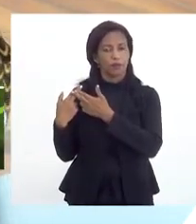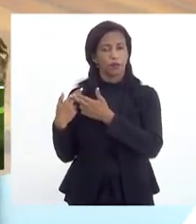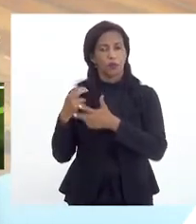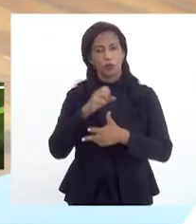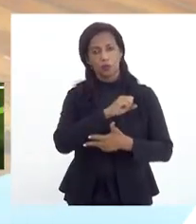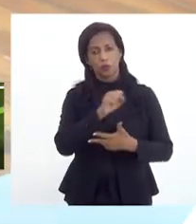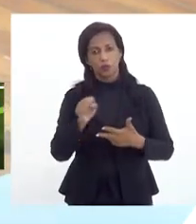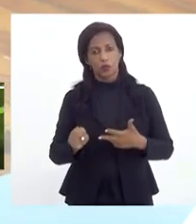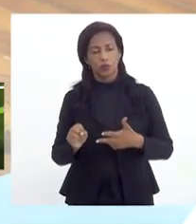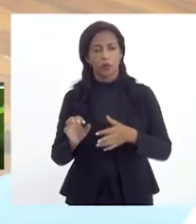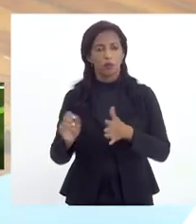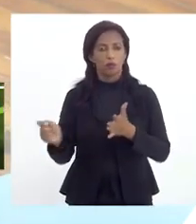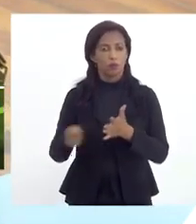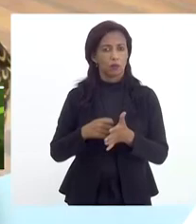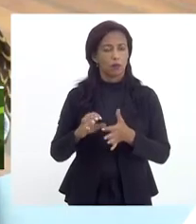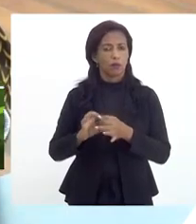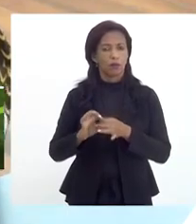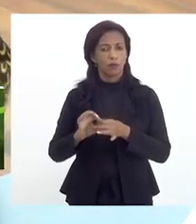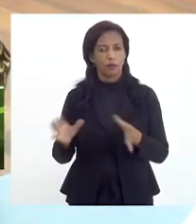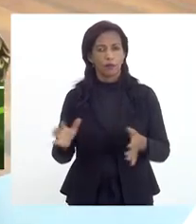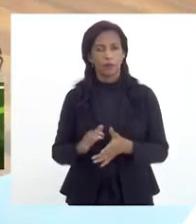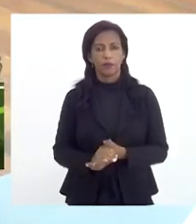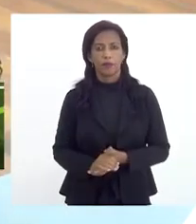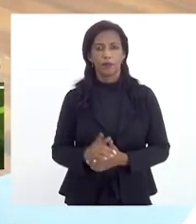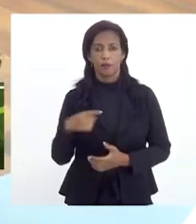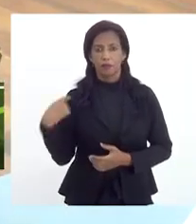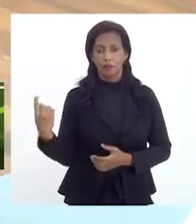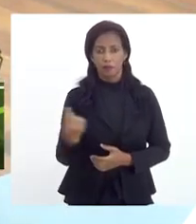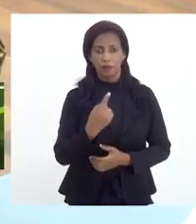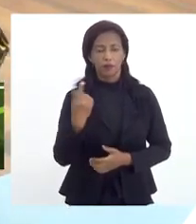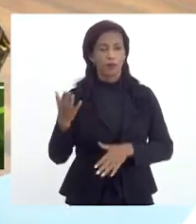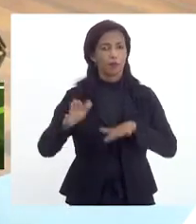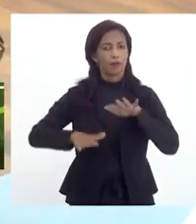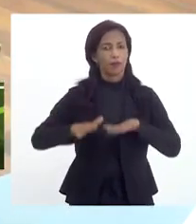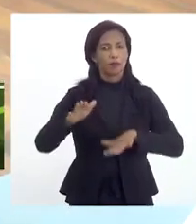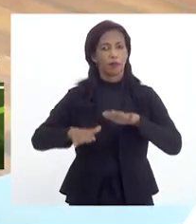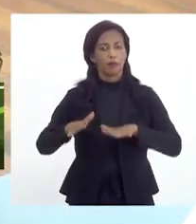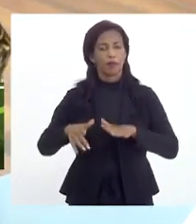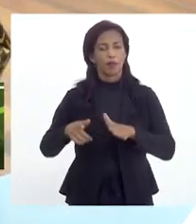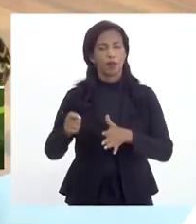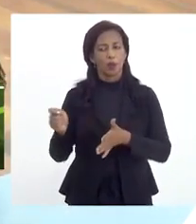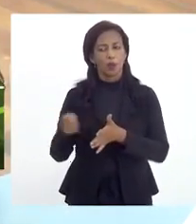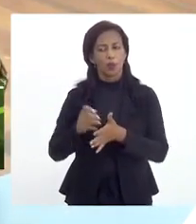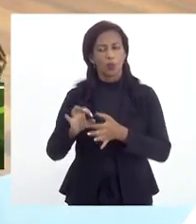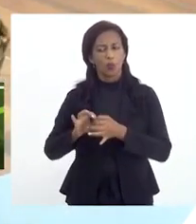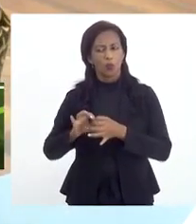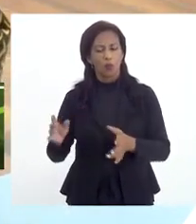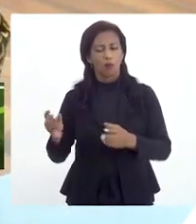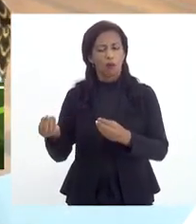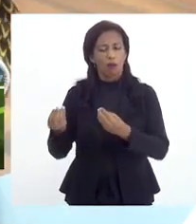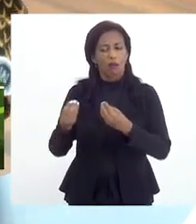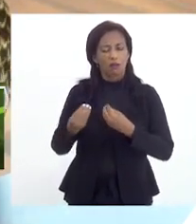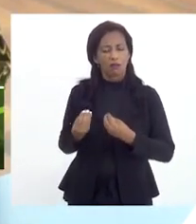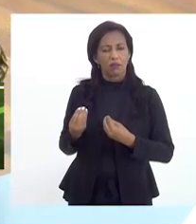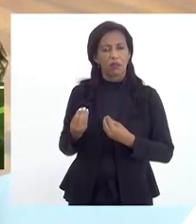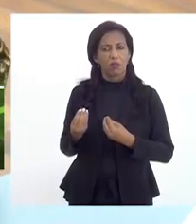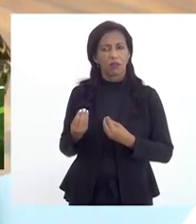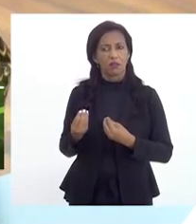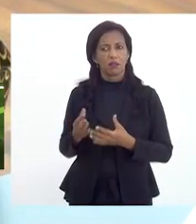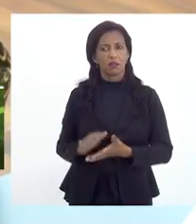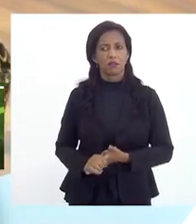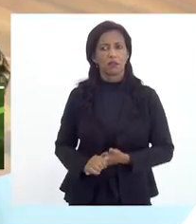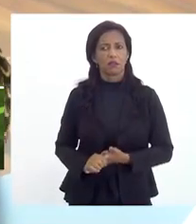poderes Autorizando Mas para nós Às vezes O autorizativo Causa Uma certa